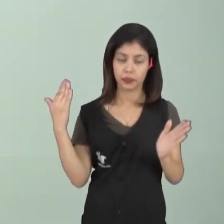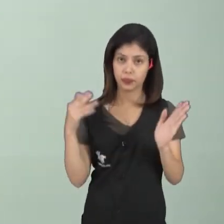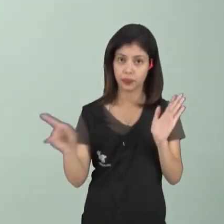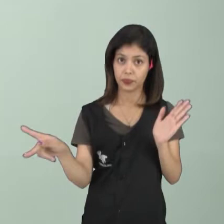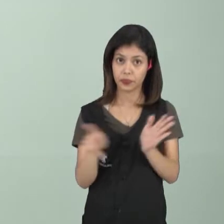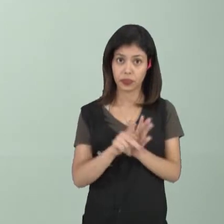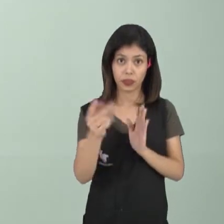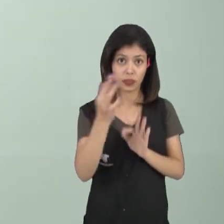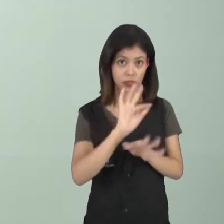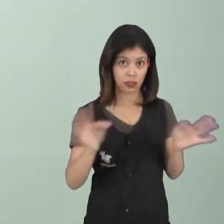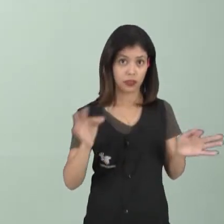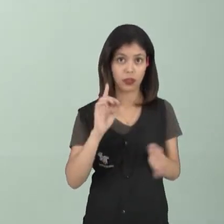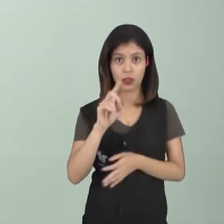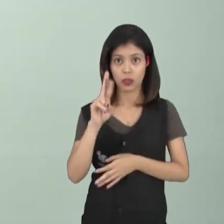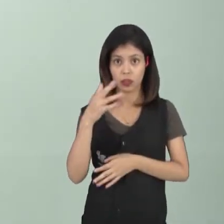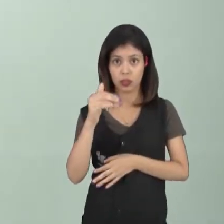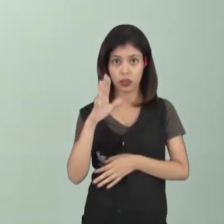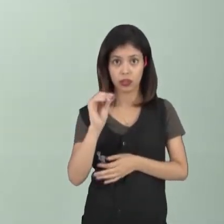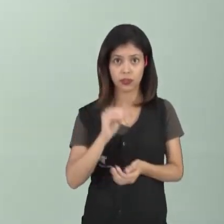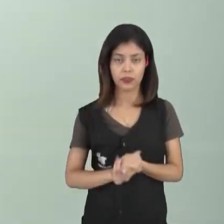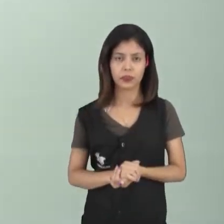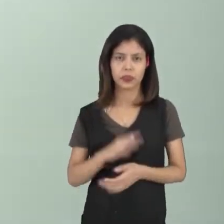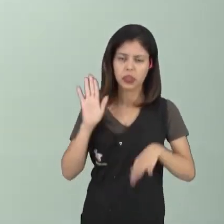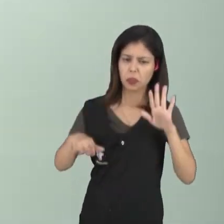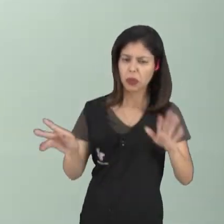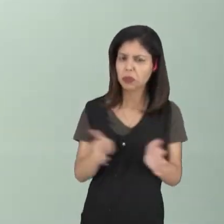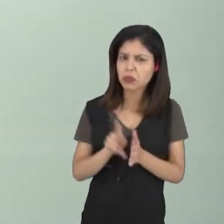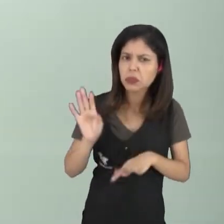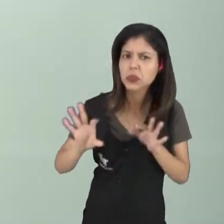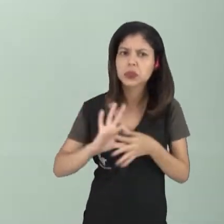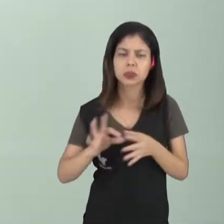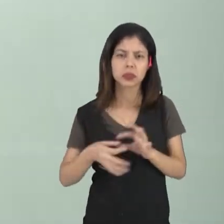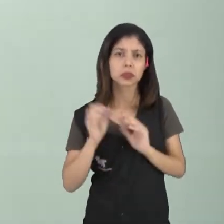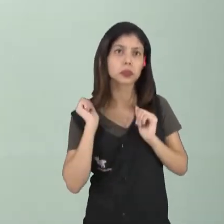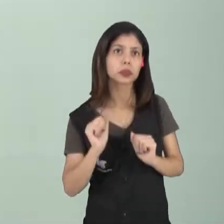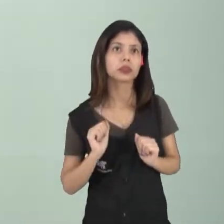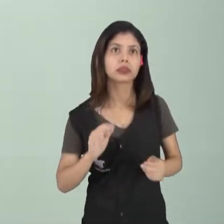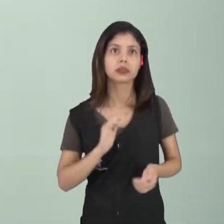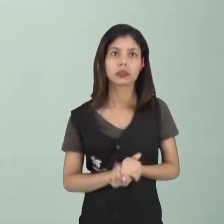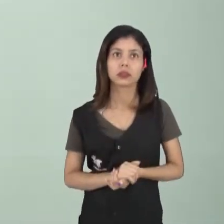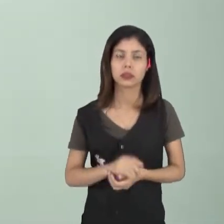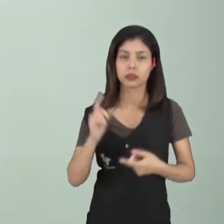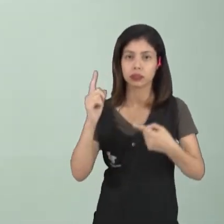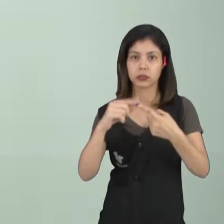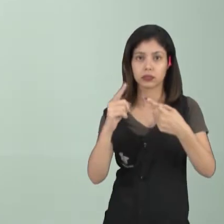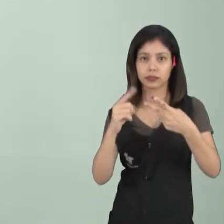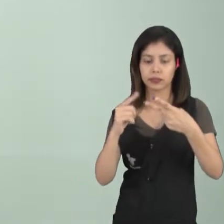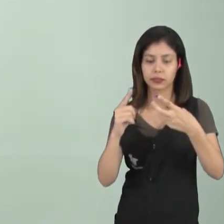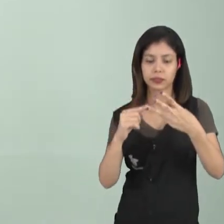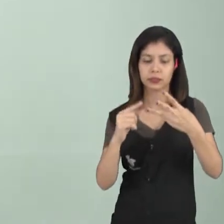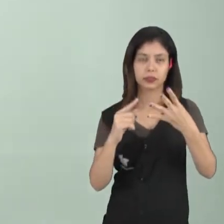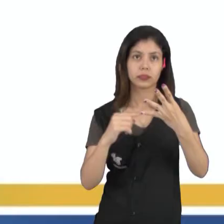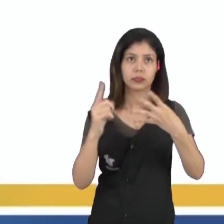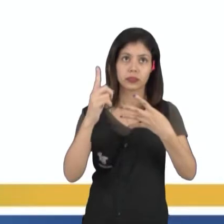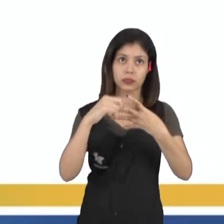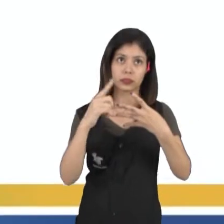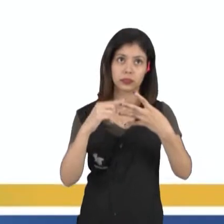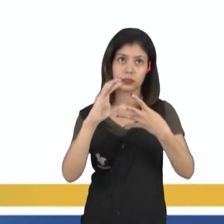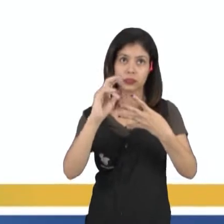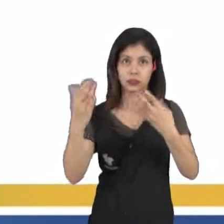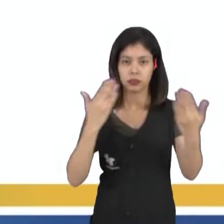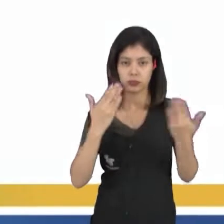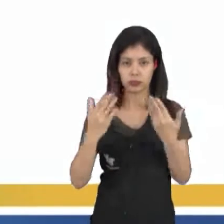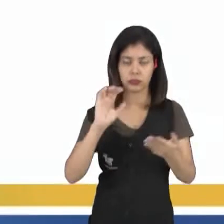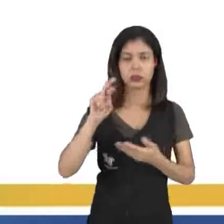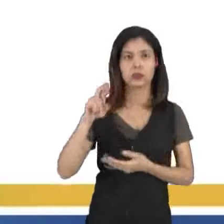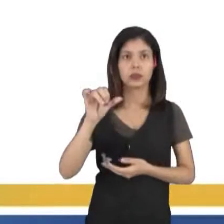sentença, dentro daquela oração. Então, dependendo do contexto, ela pode ser causal, ela pode ser